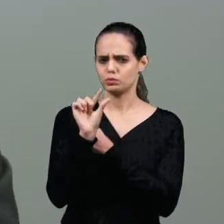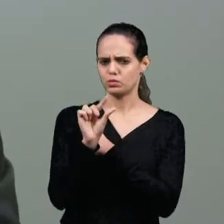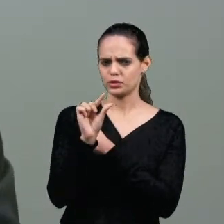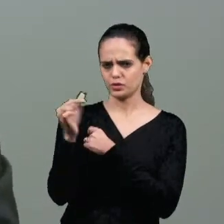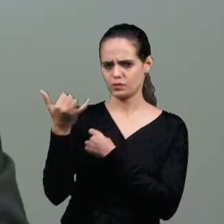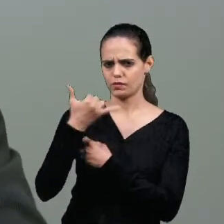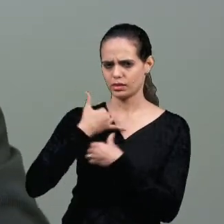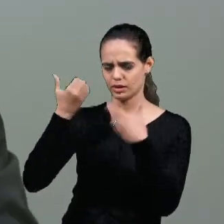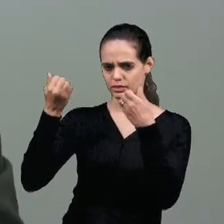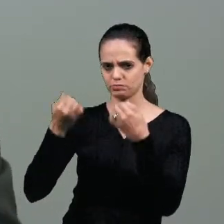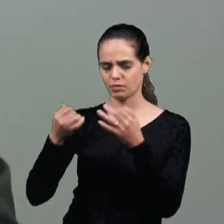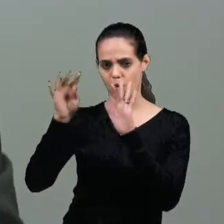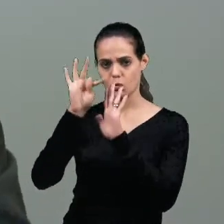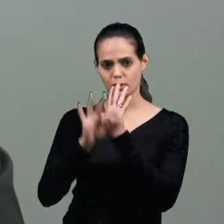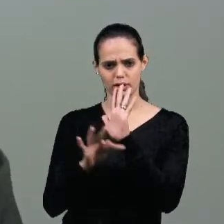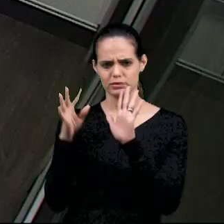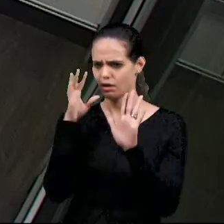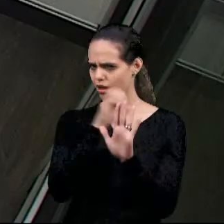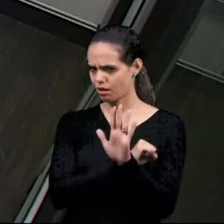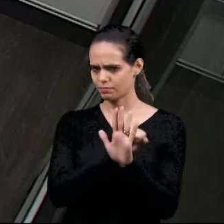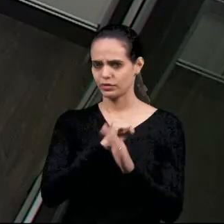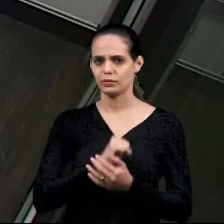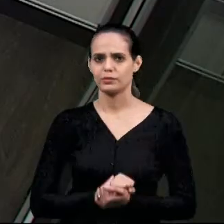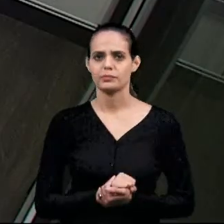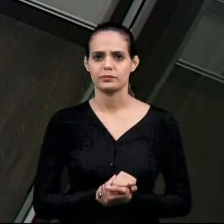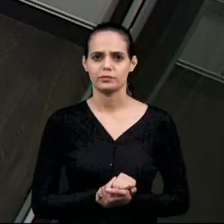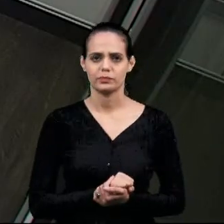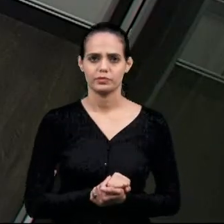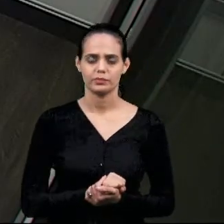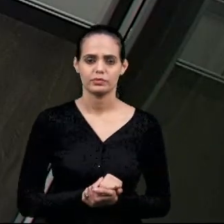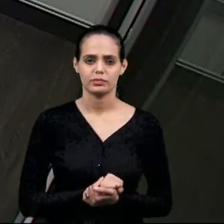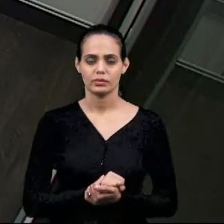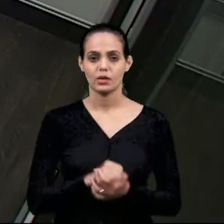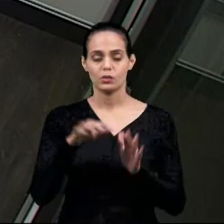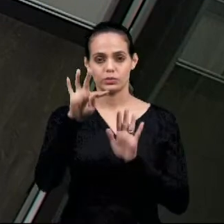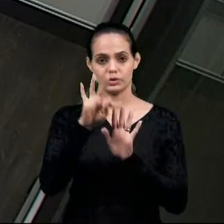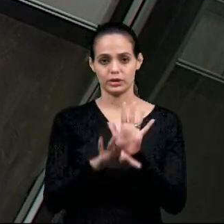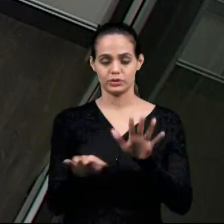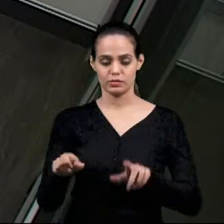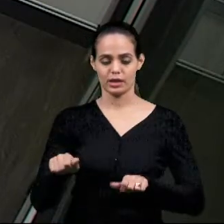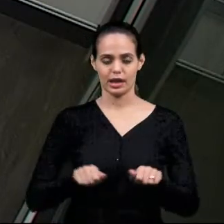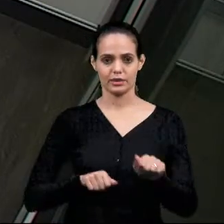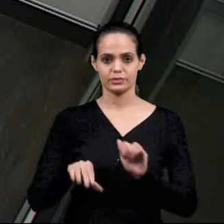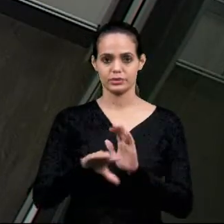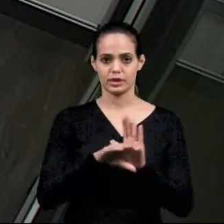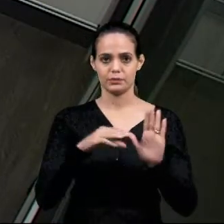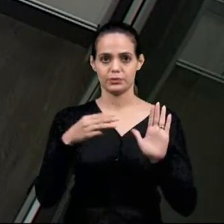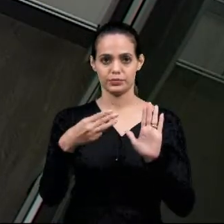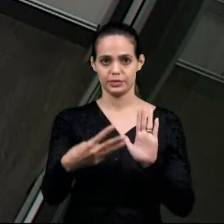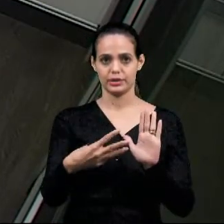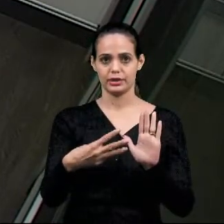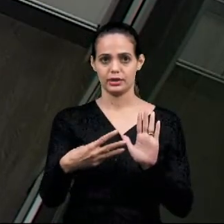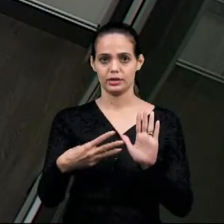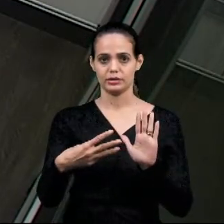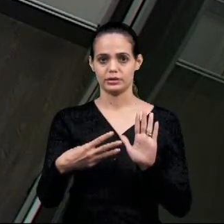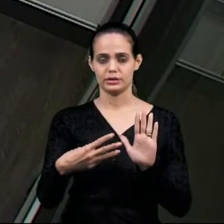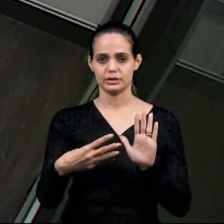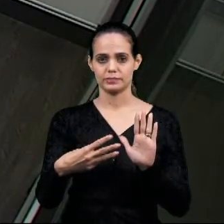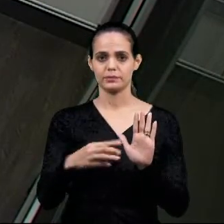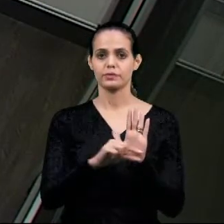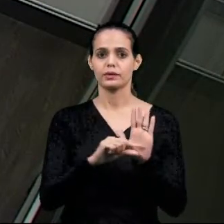texto, uma breve introdução. O texto, posso. O texto está em Atos 3. Atos 3. No